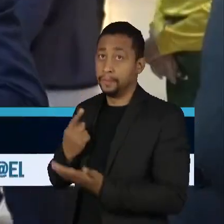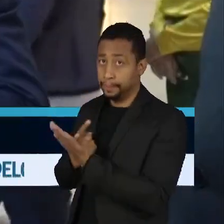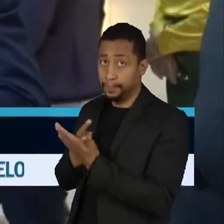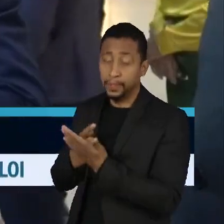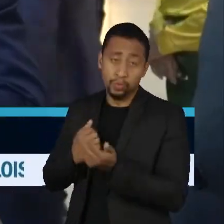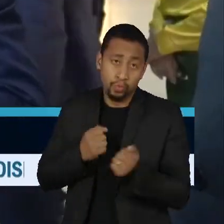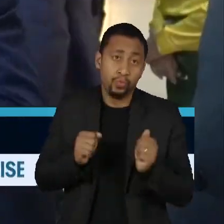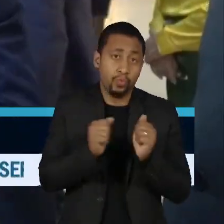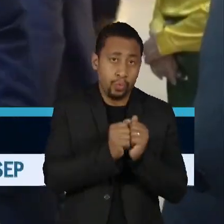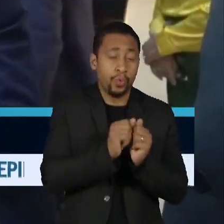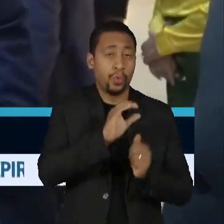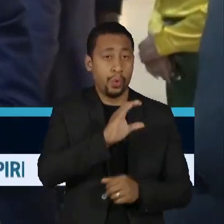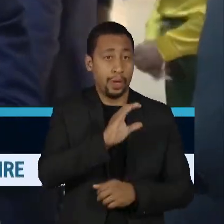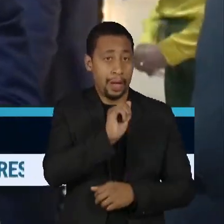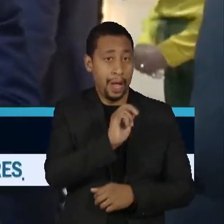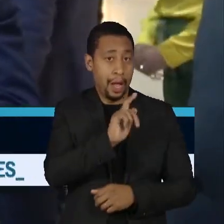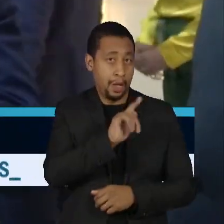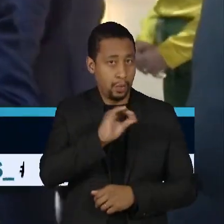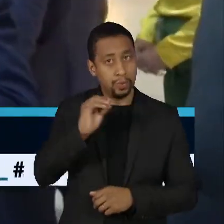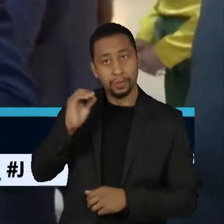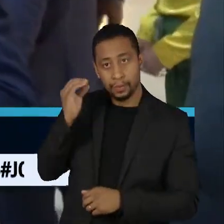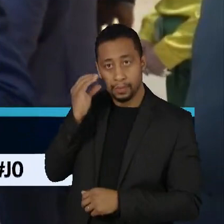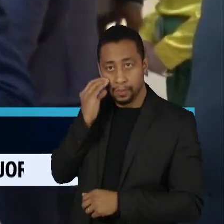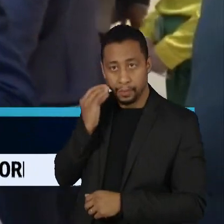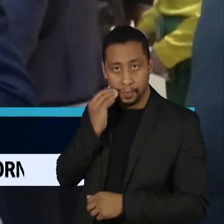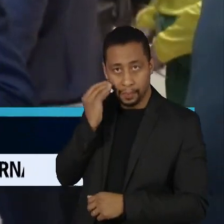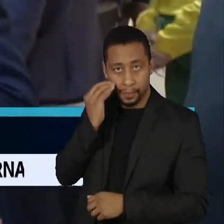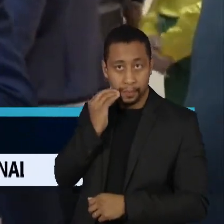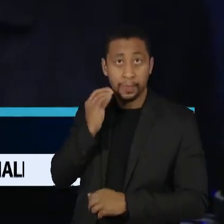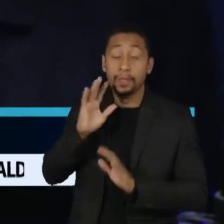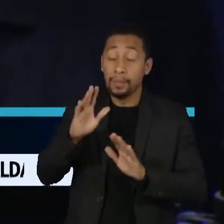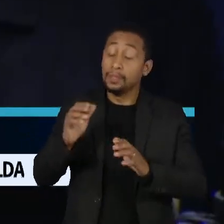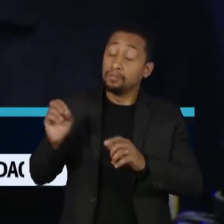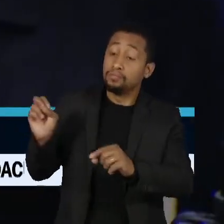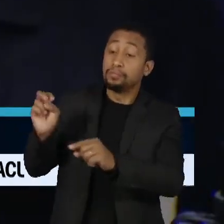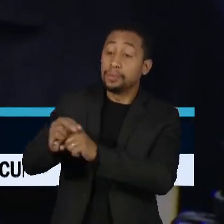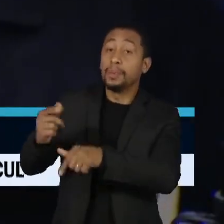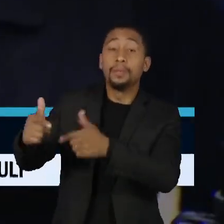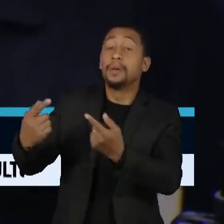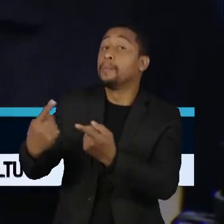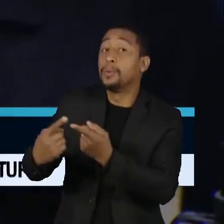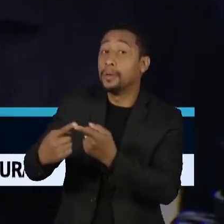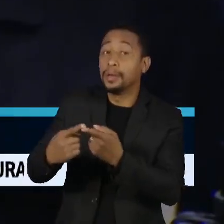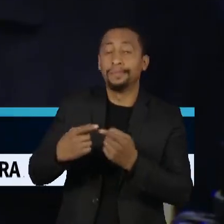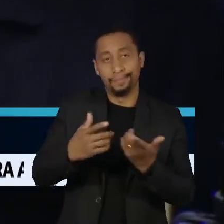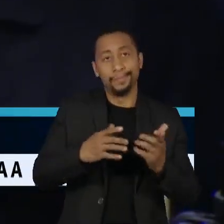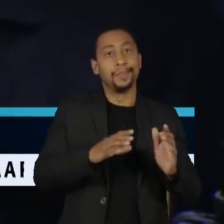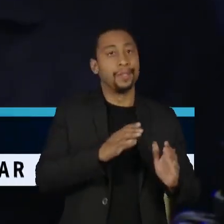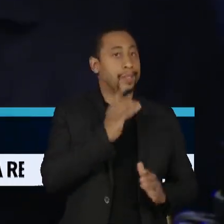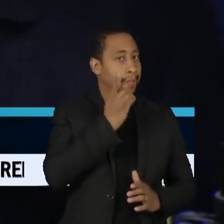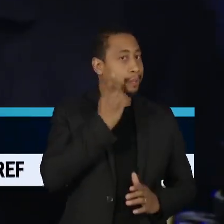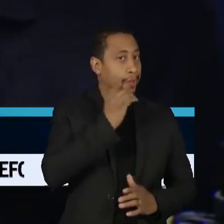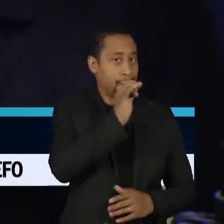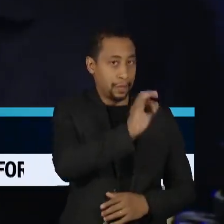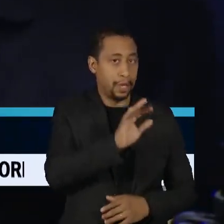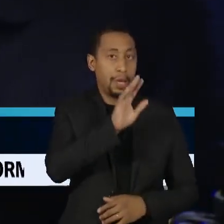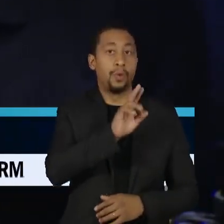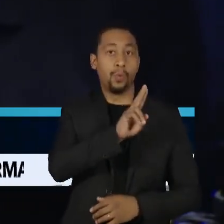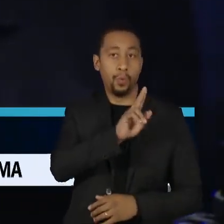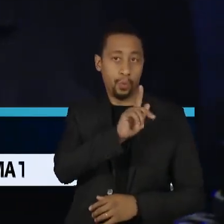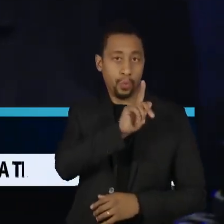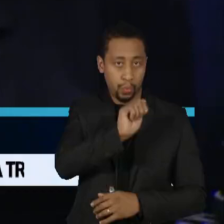Van Burg é servidor do INSS, mas chegou ao comando do órgão por indicação política do deputado federal Hugo Leal,